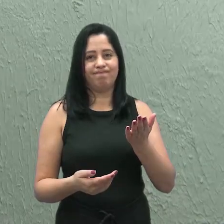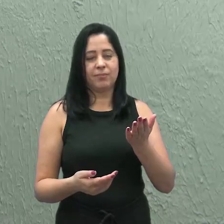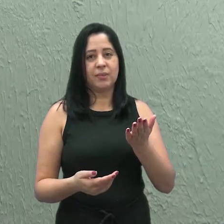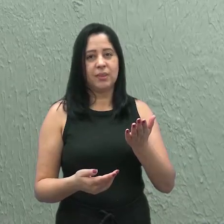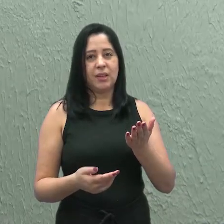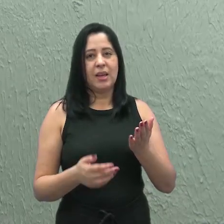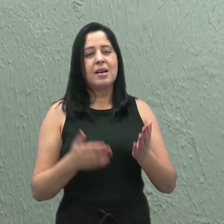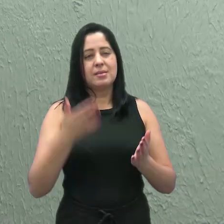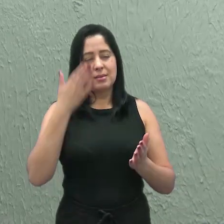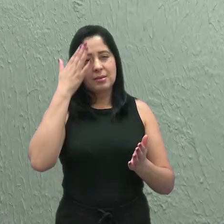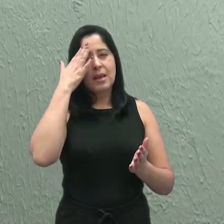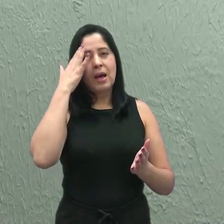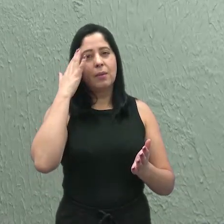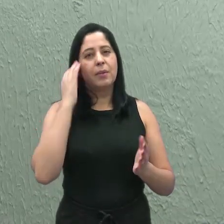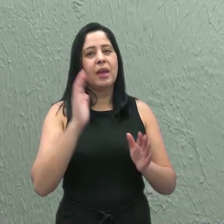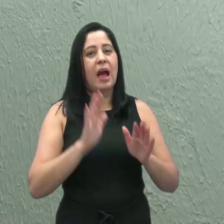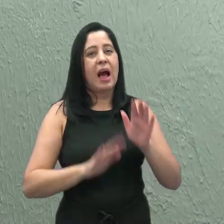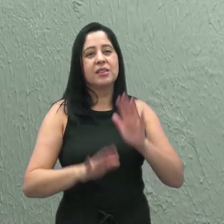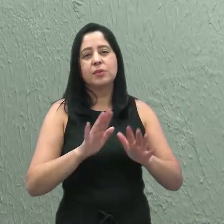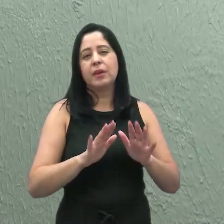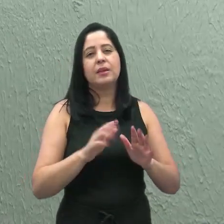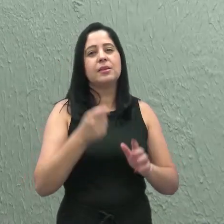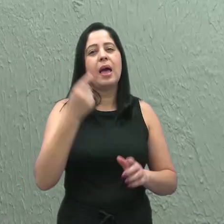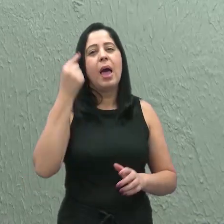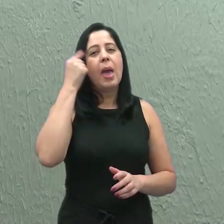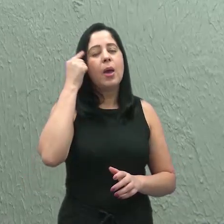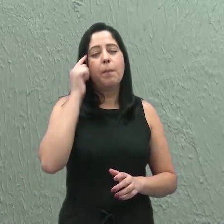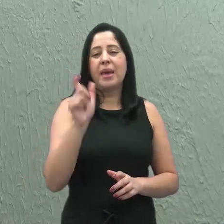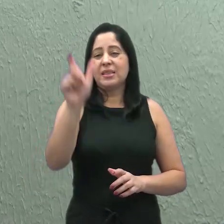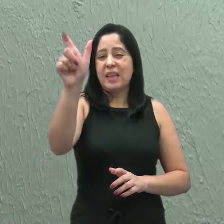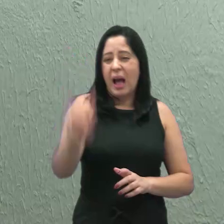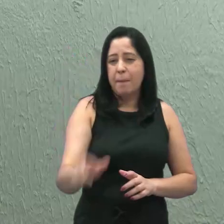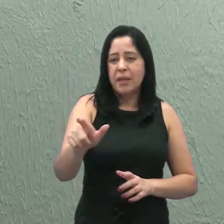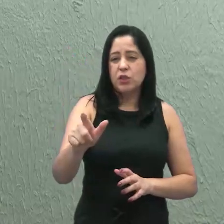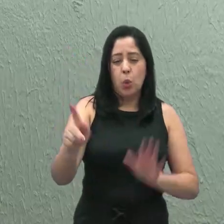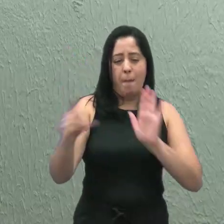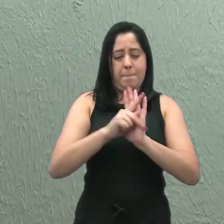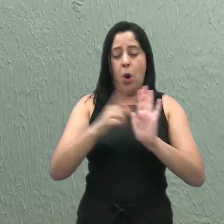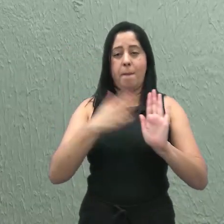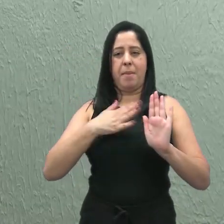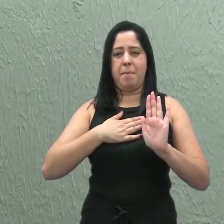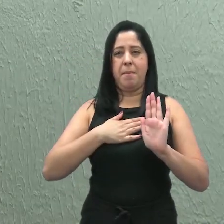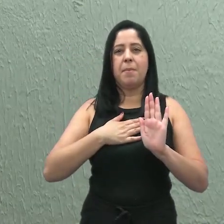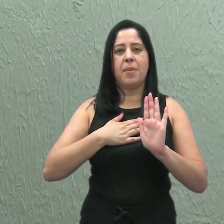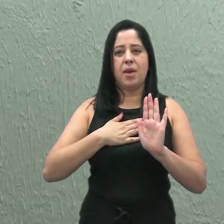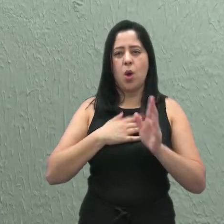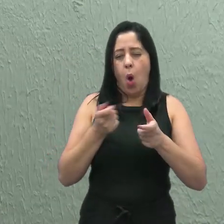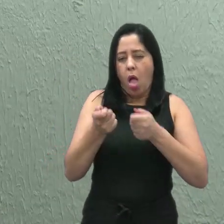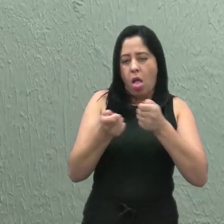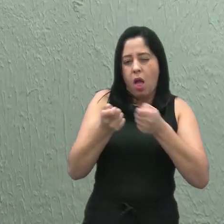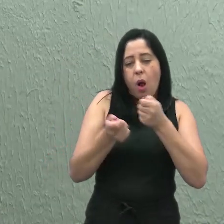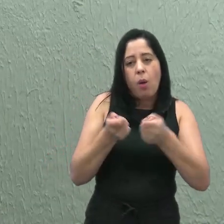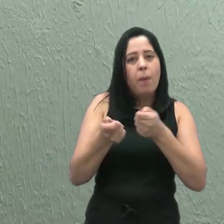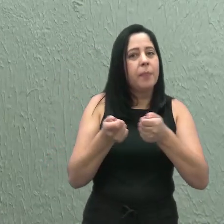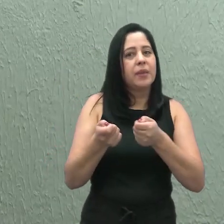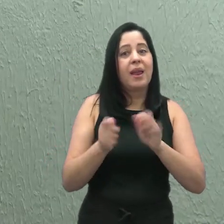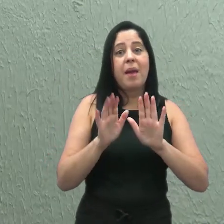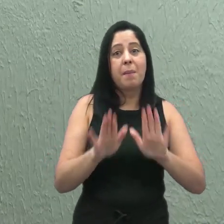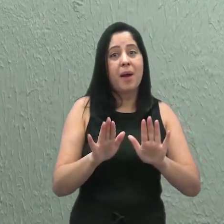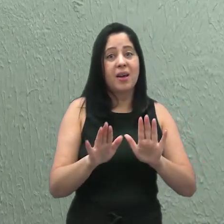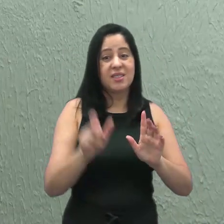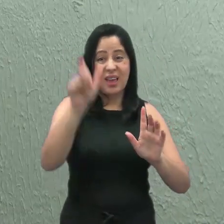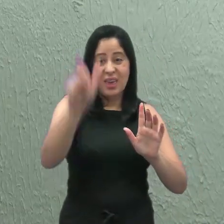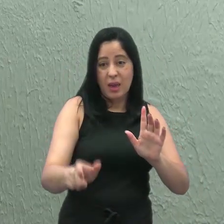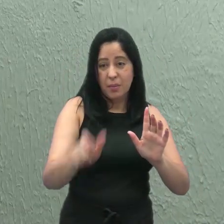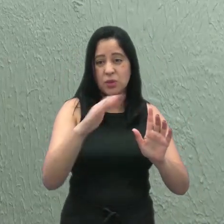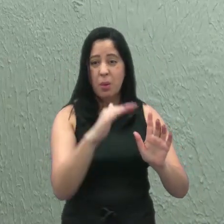fosse dono daquilo, sabe? Se fosse pertencente, aquilo pertence a mim, aquela pessoa pertence a mim, é o controle da situação.